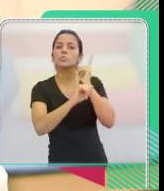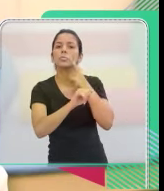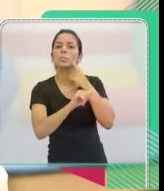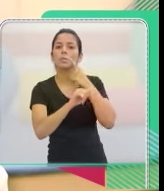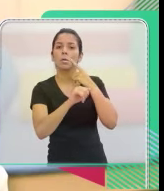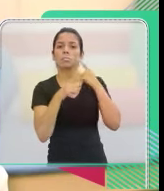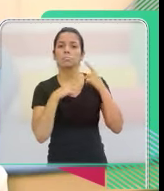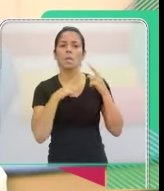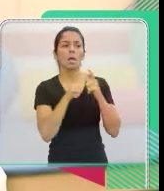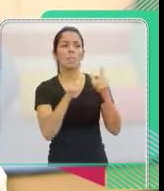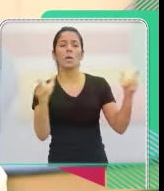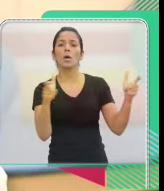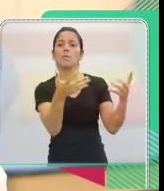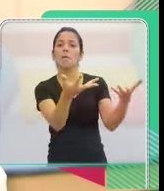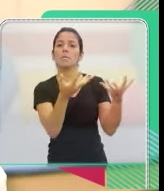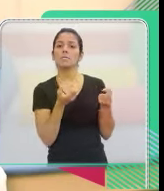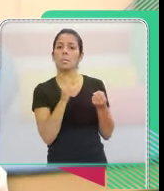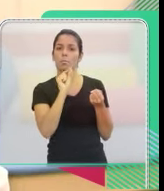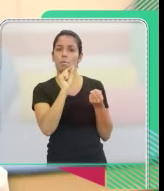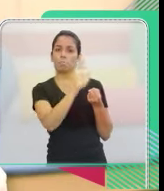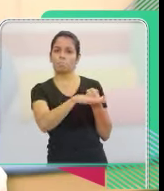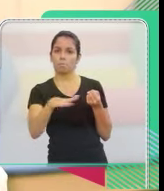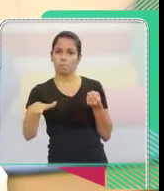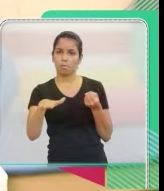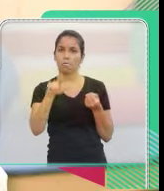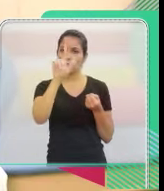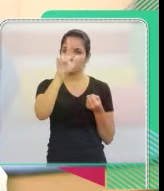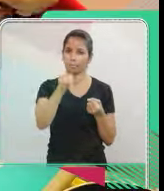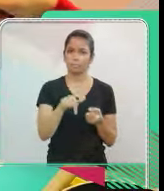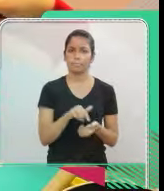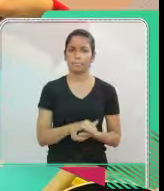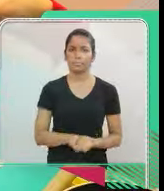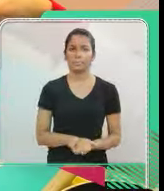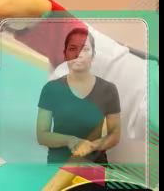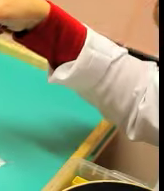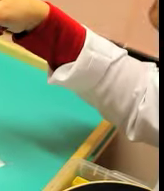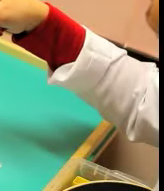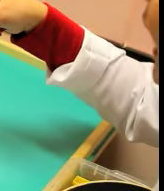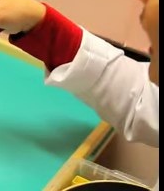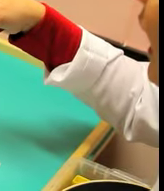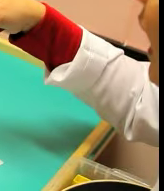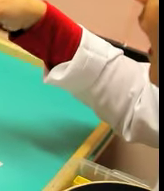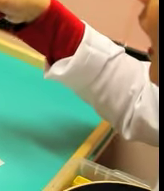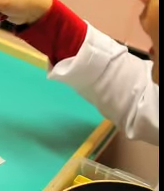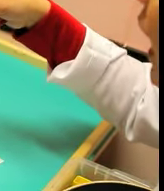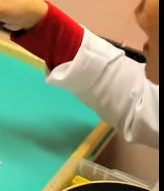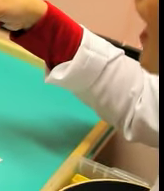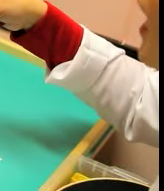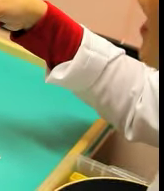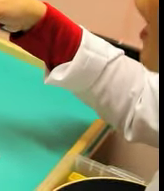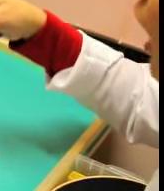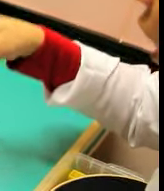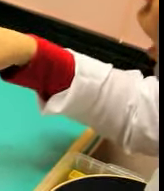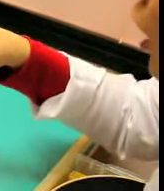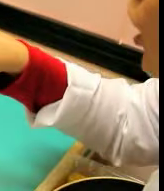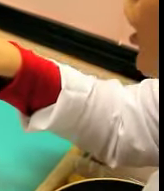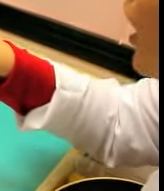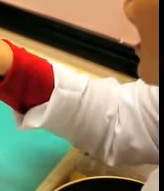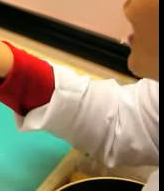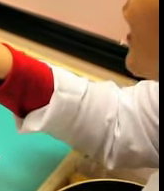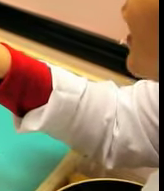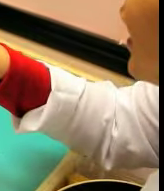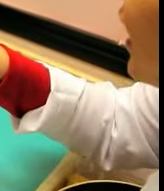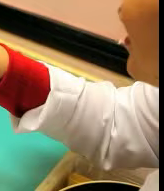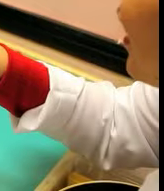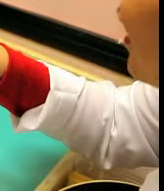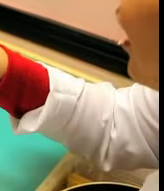recebe, na sua grande maioria, crianças. Segura a moto de brinquedo, com dois bonecos, e aponta para